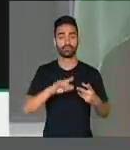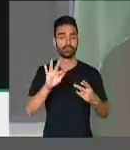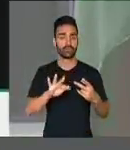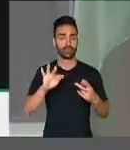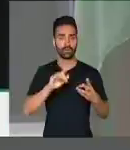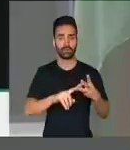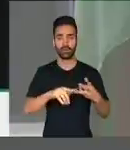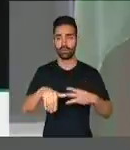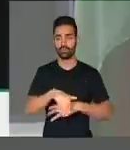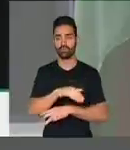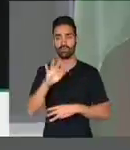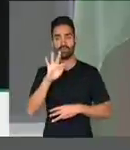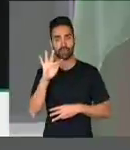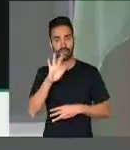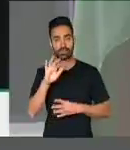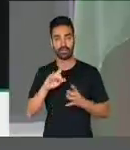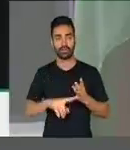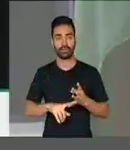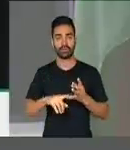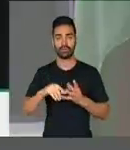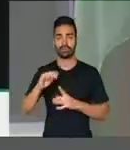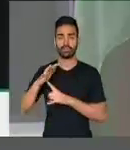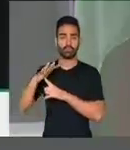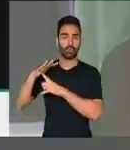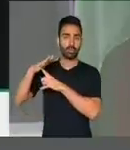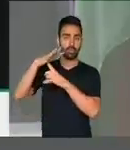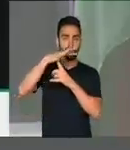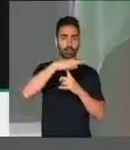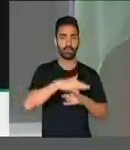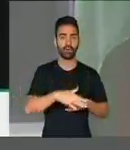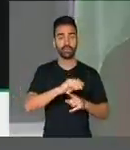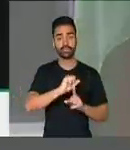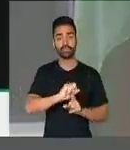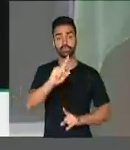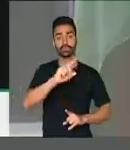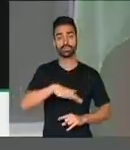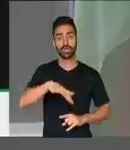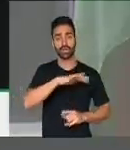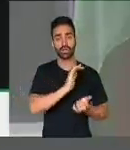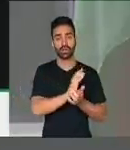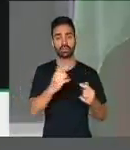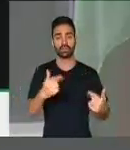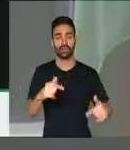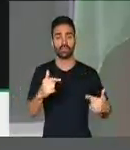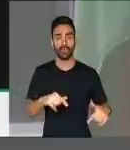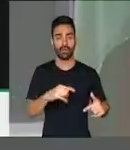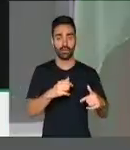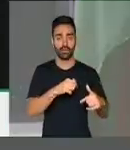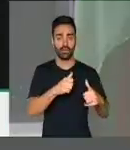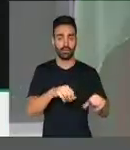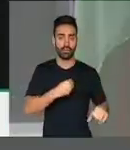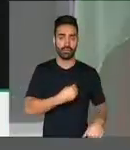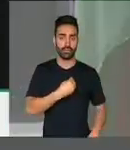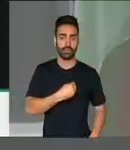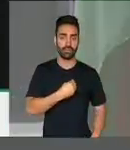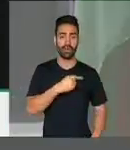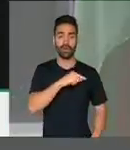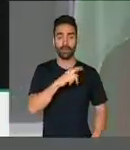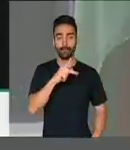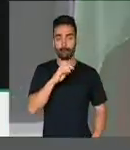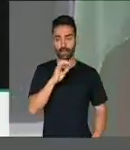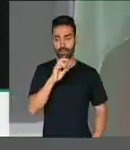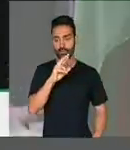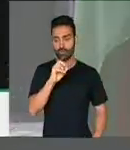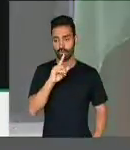Federal, Rodoviária Federal, helicóptero, expulsar trabalhadores que estão lá no Pontal Sul, em